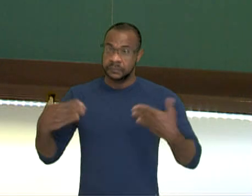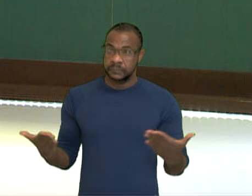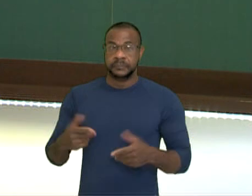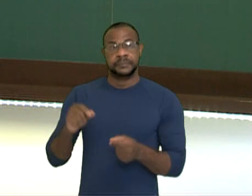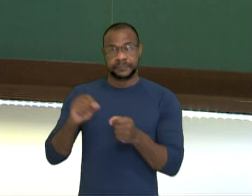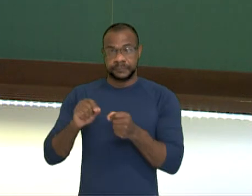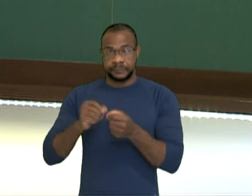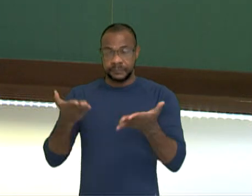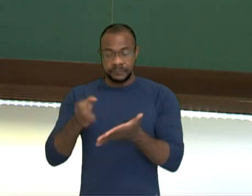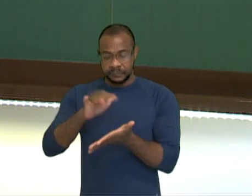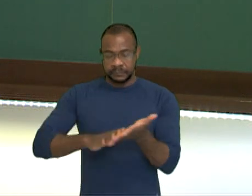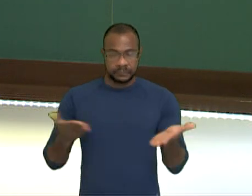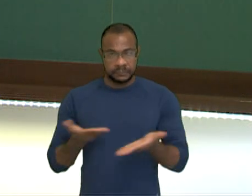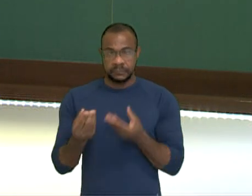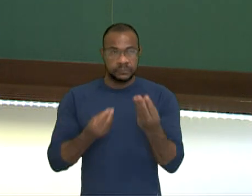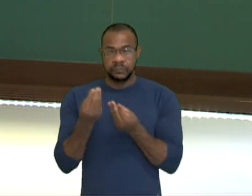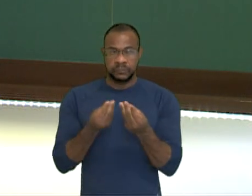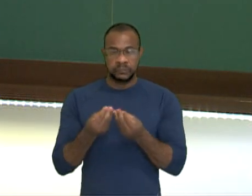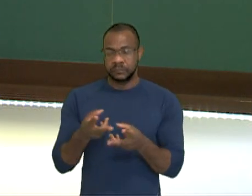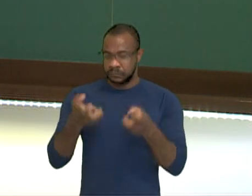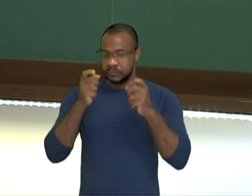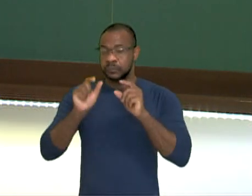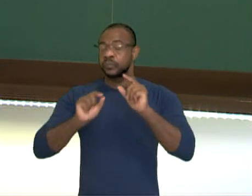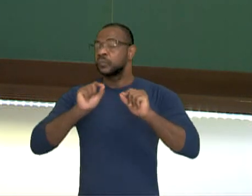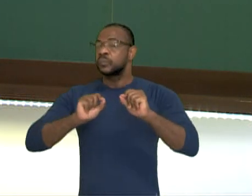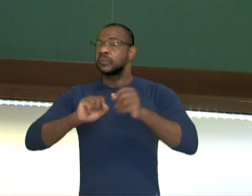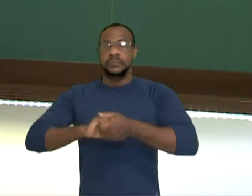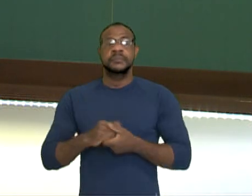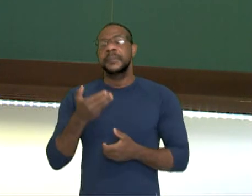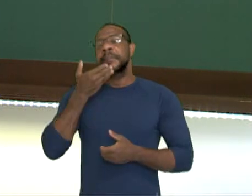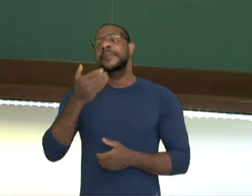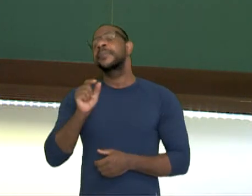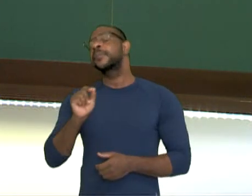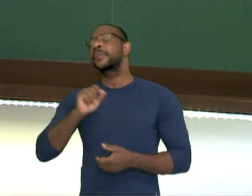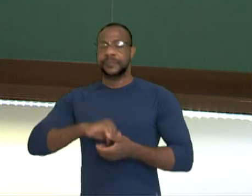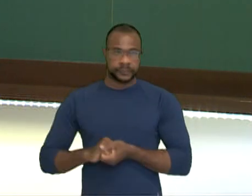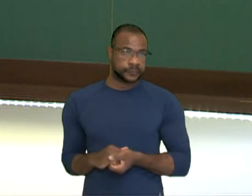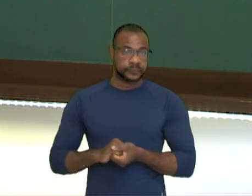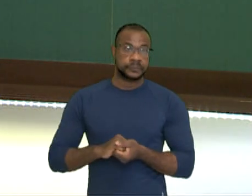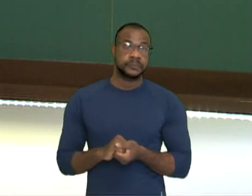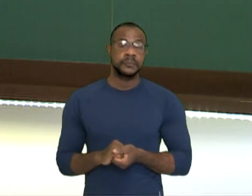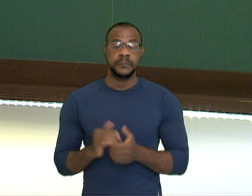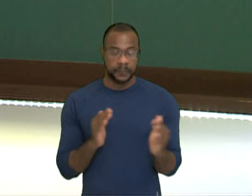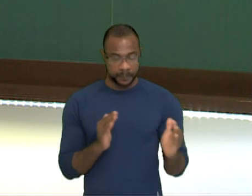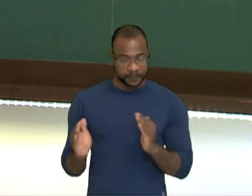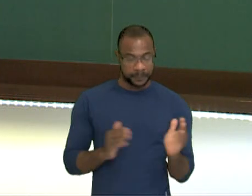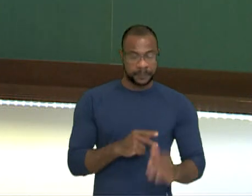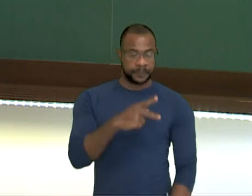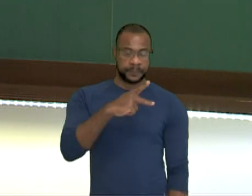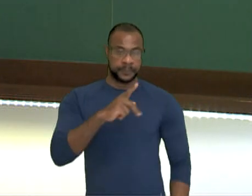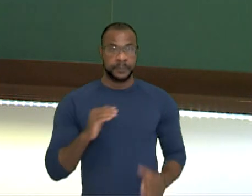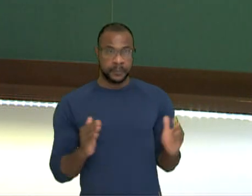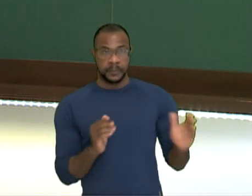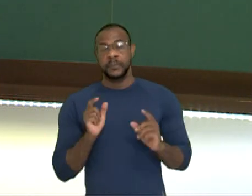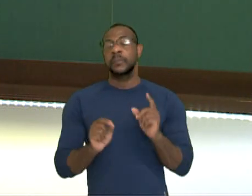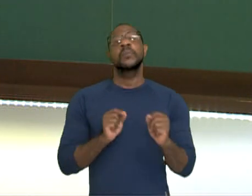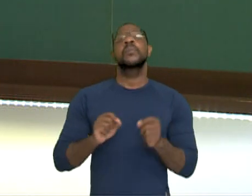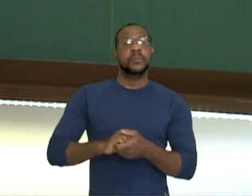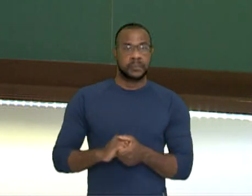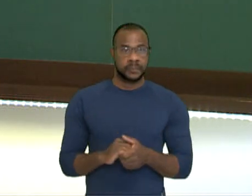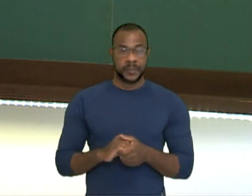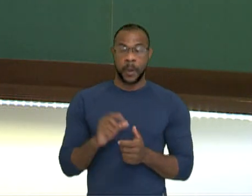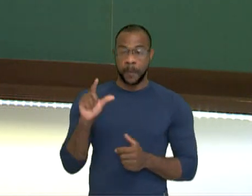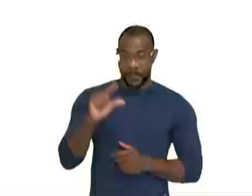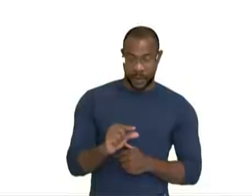Então, resolvendo esse exercício, como é que nós vamos observar o que ele está nos pedindo? Então, o período correspondente ao menor intervalo